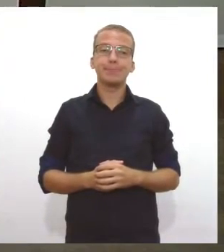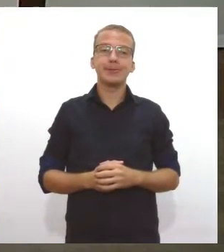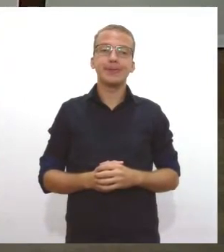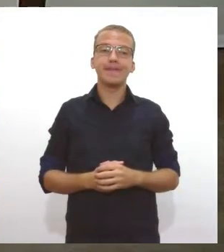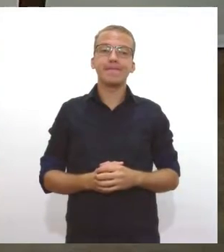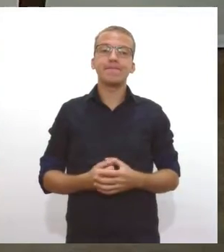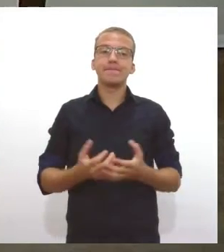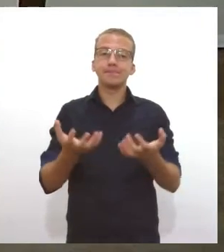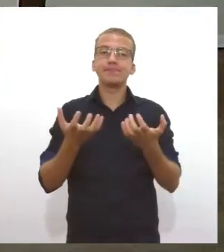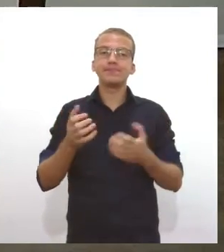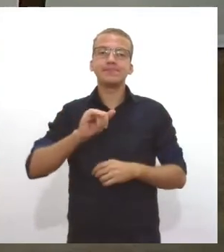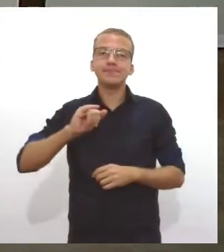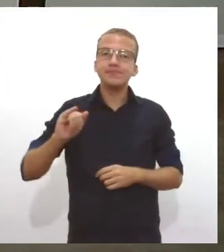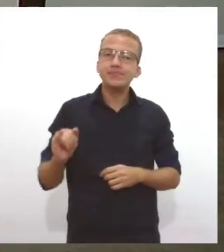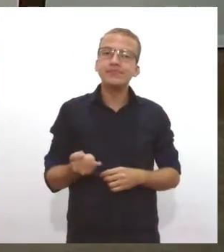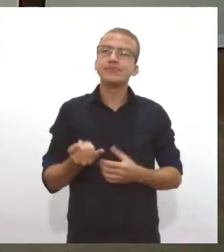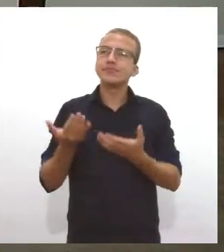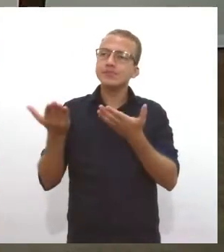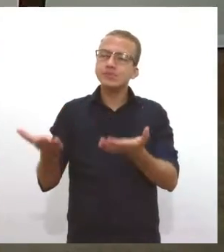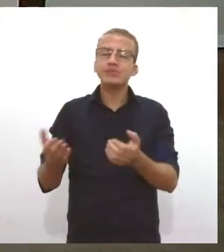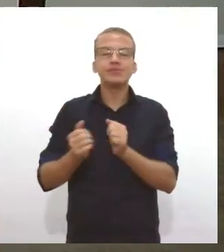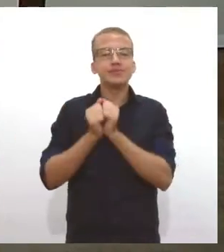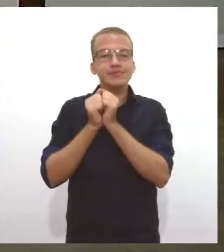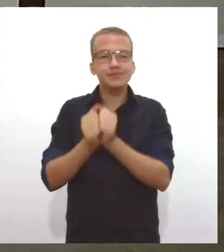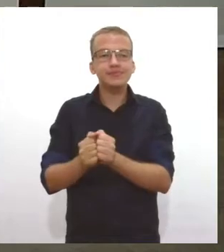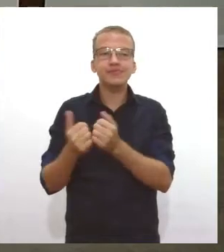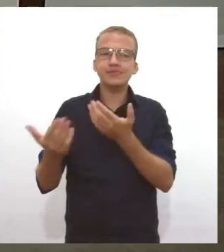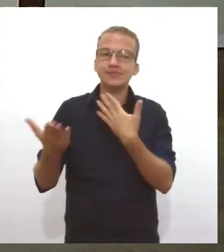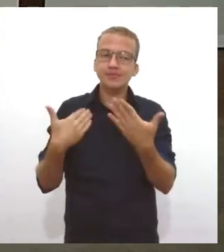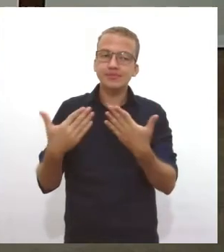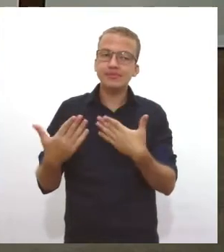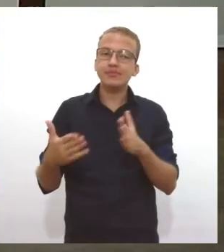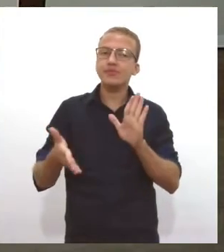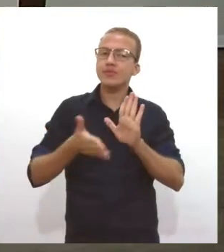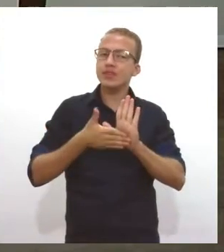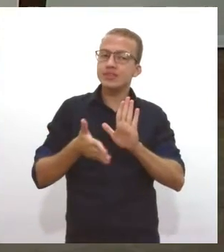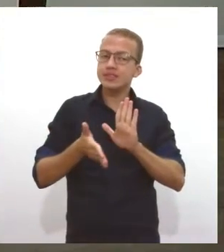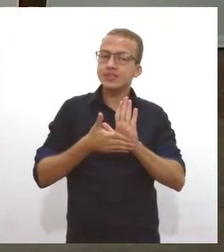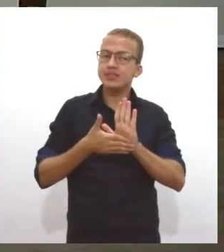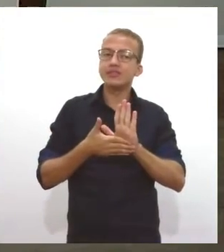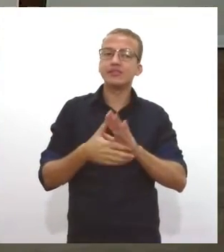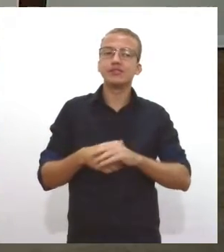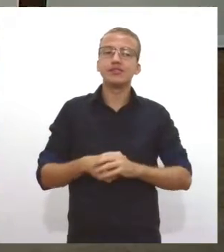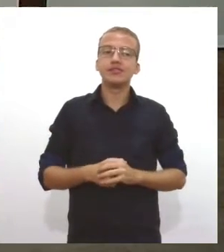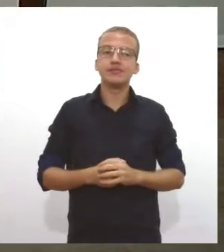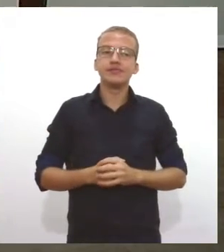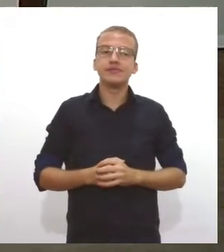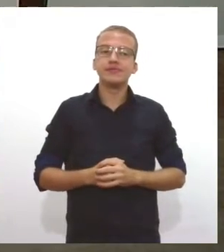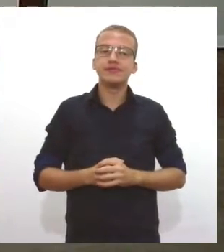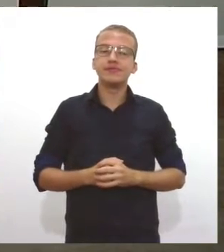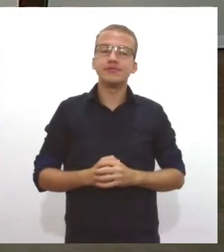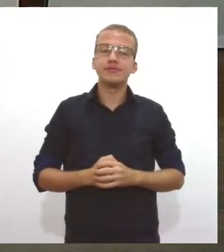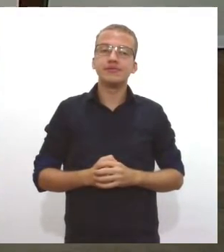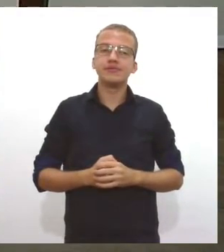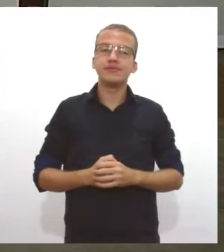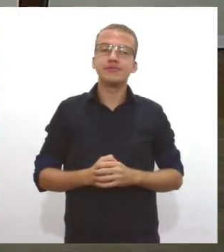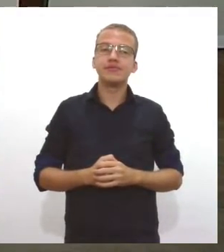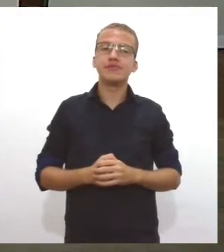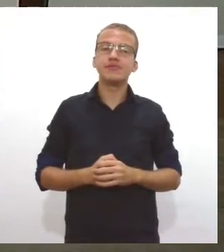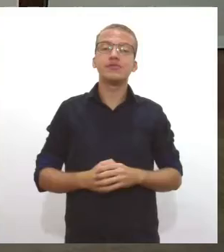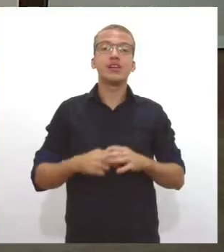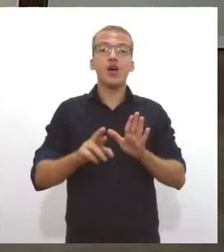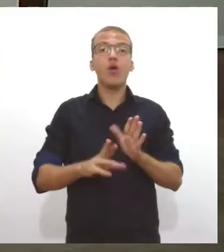aproveitar que você tá aqui com a gente conversando sobre essas faltas aí de âmbito nacional é a representação parlamentar